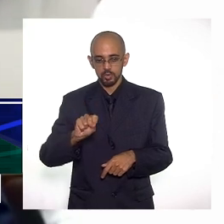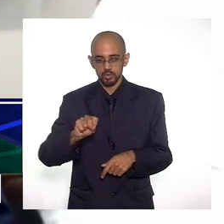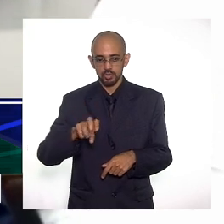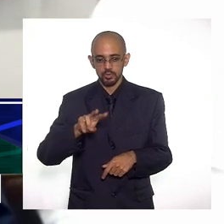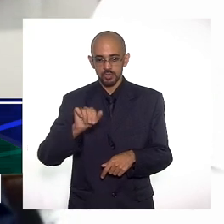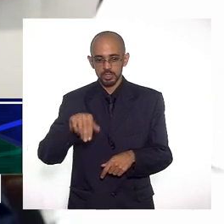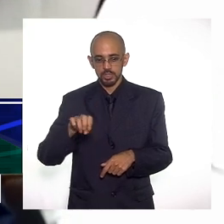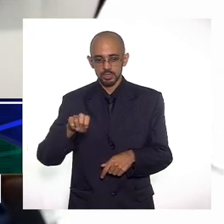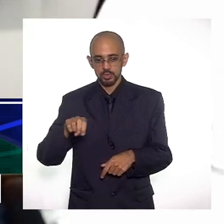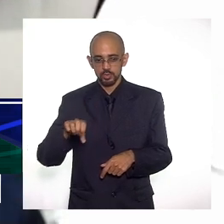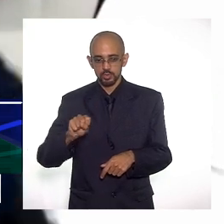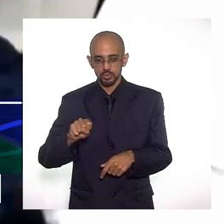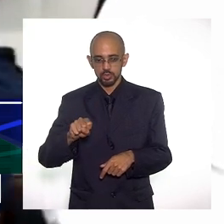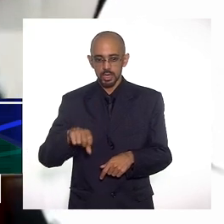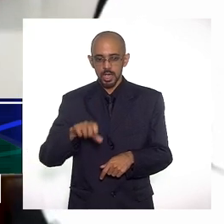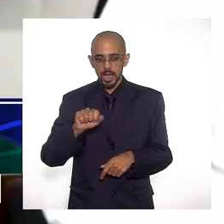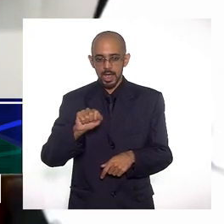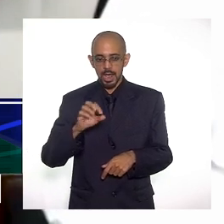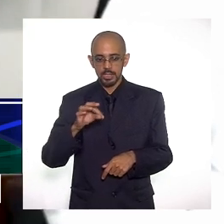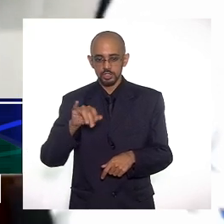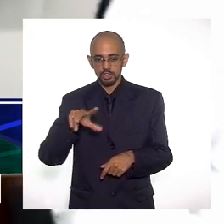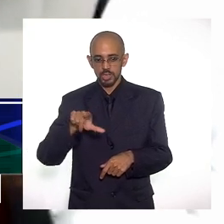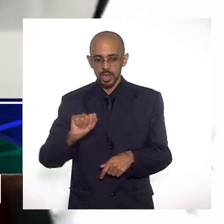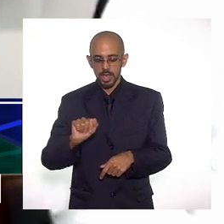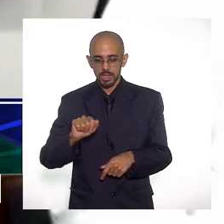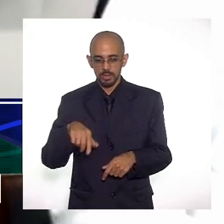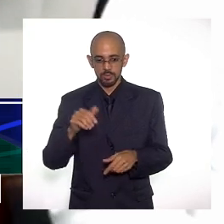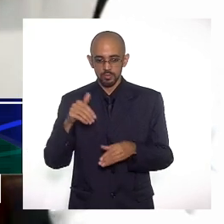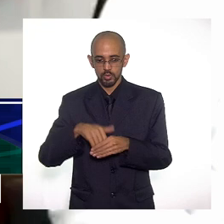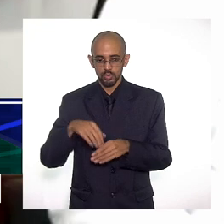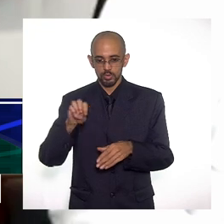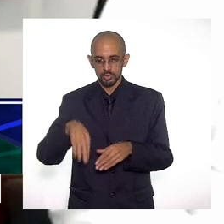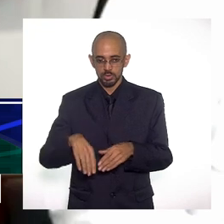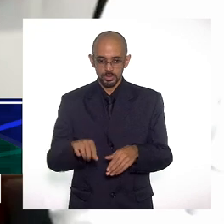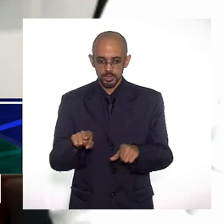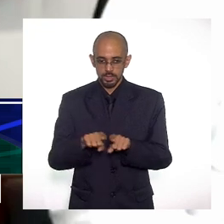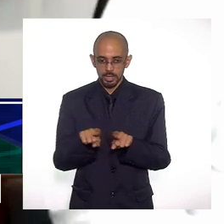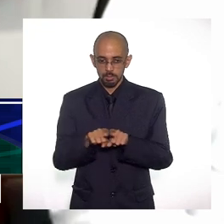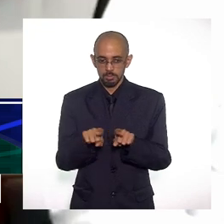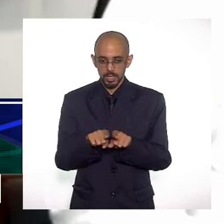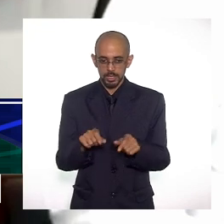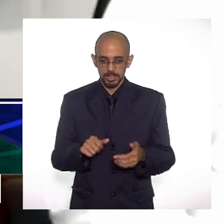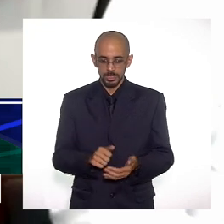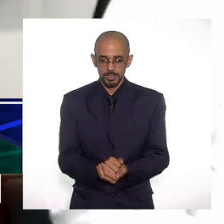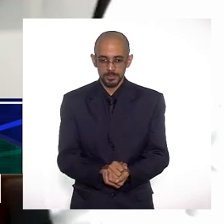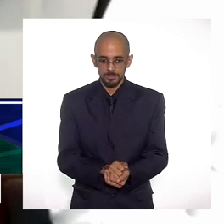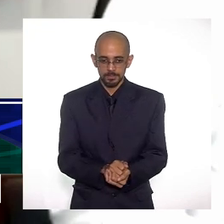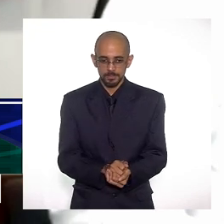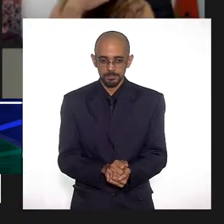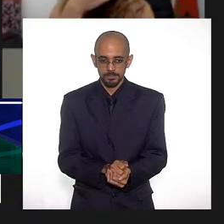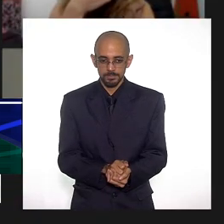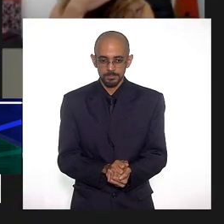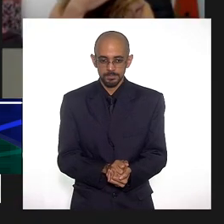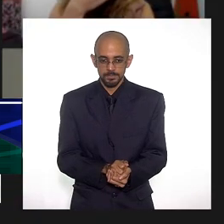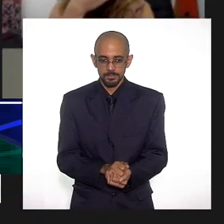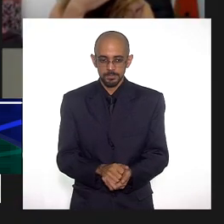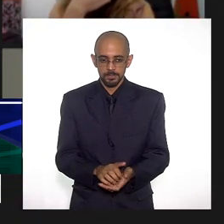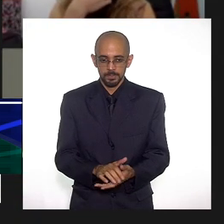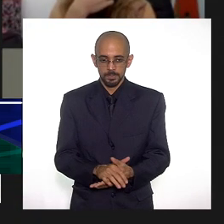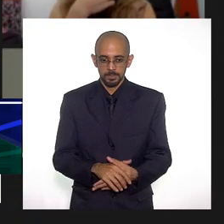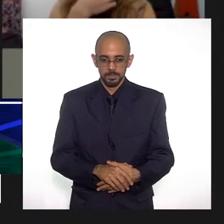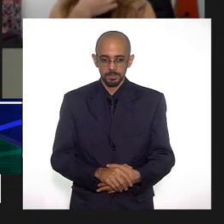Atila Nunes. Votou sim. Então tem que mudar mesmo. Eu já estava